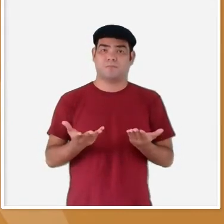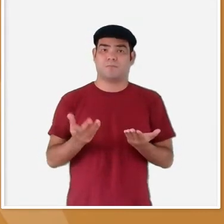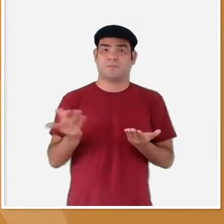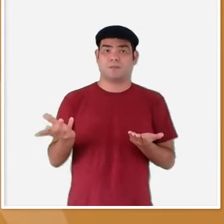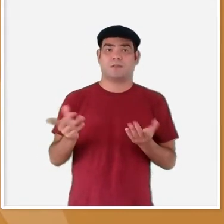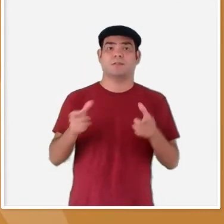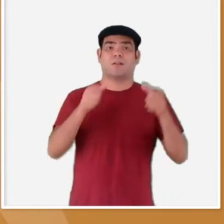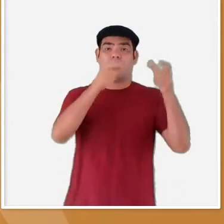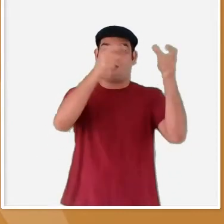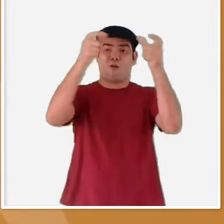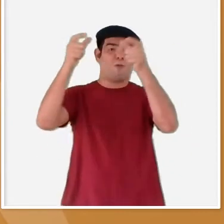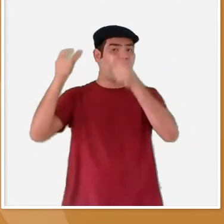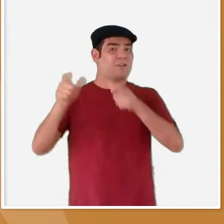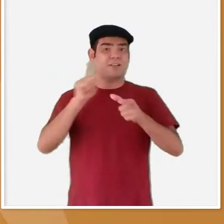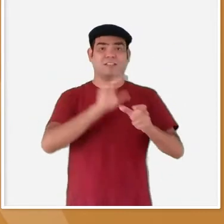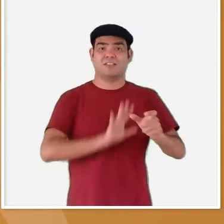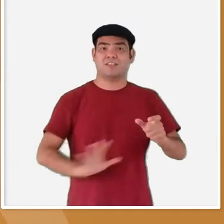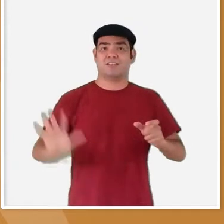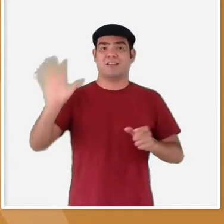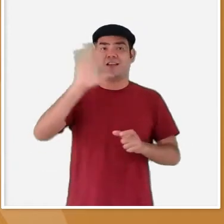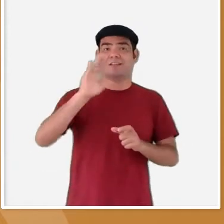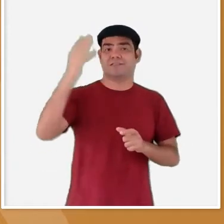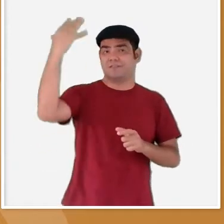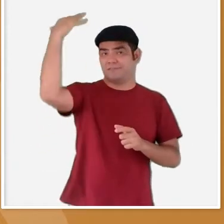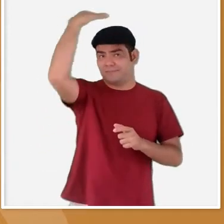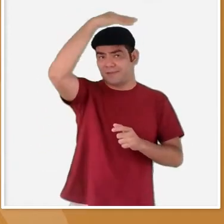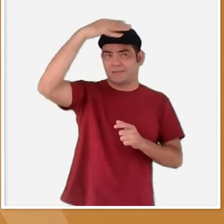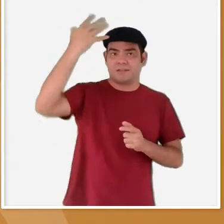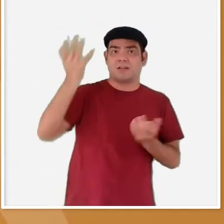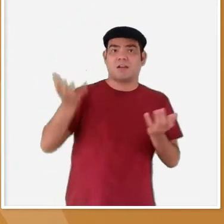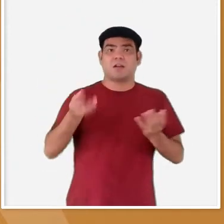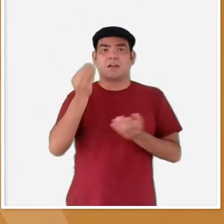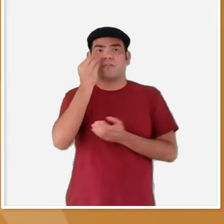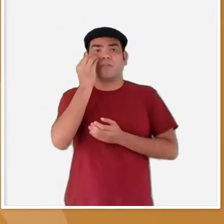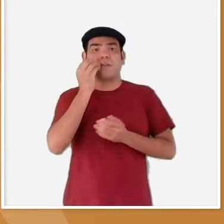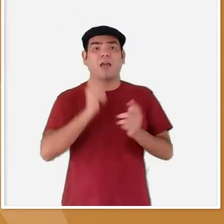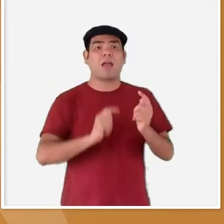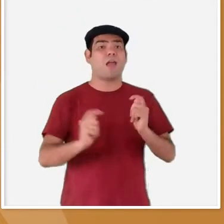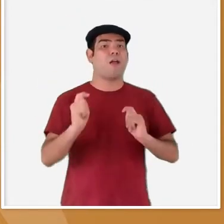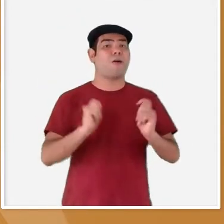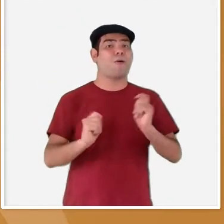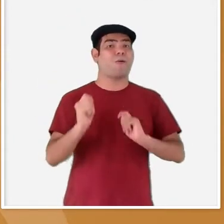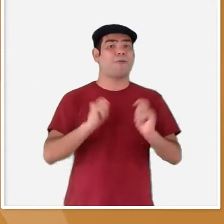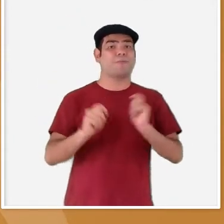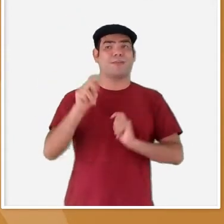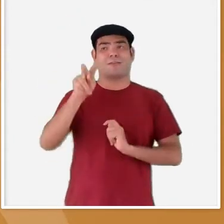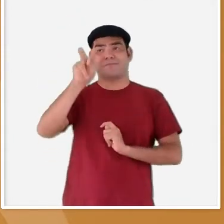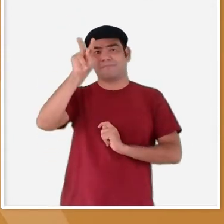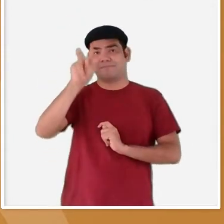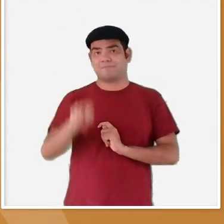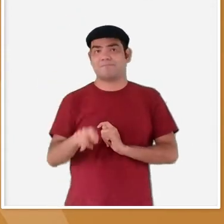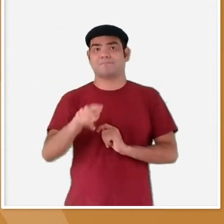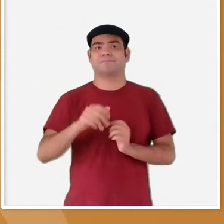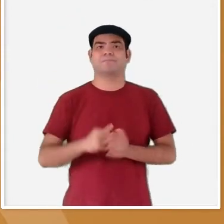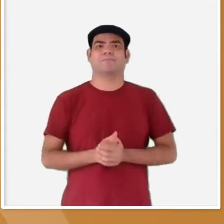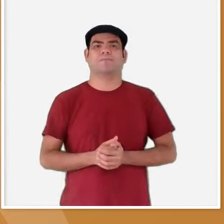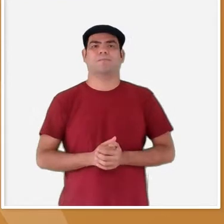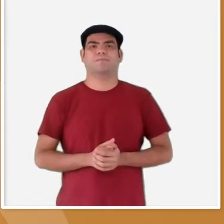gerais do México. Agora vamos ver alguns aspectos socioeconômicos desse grande país. Muito bem, a